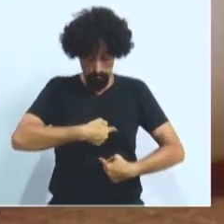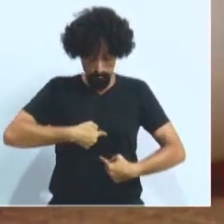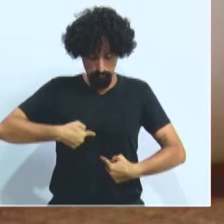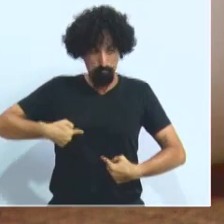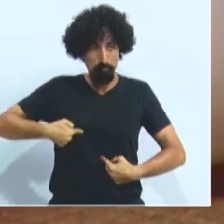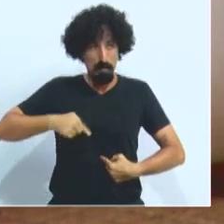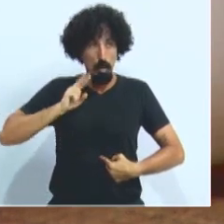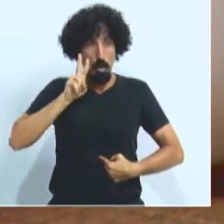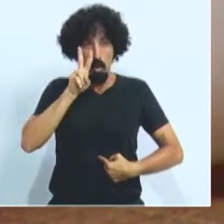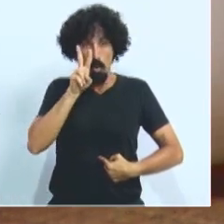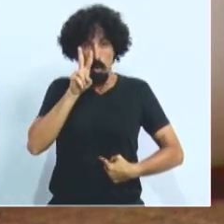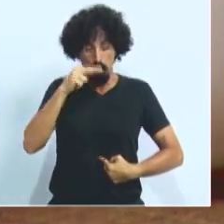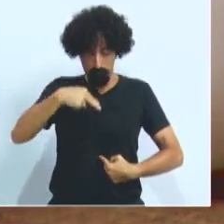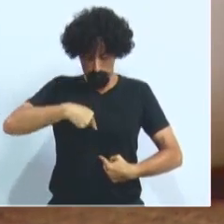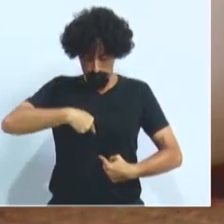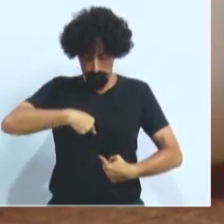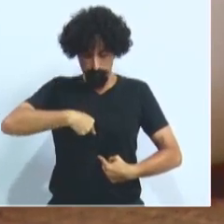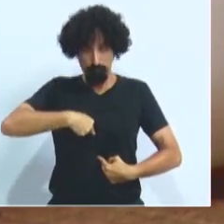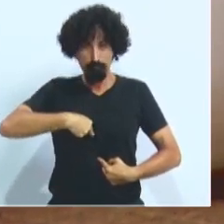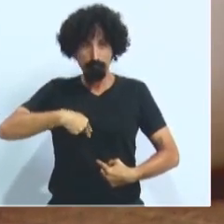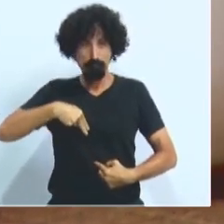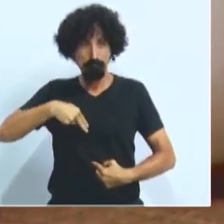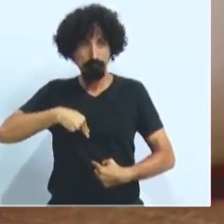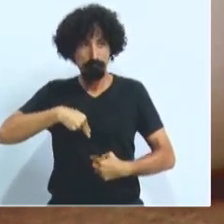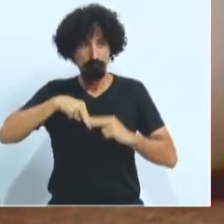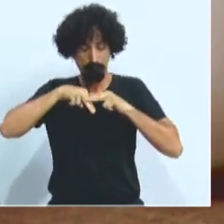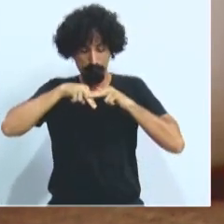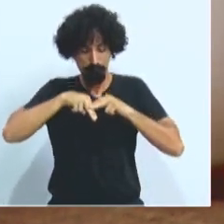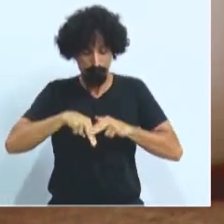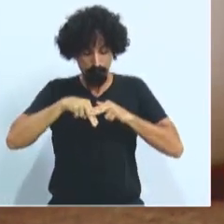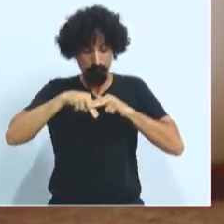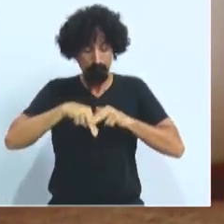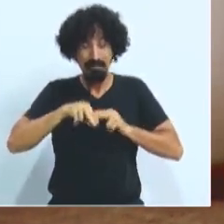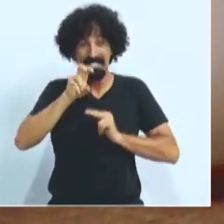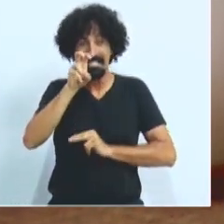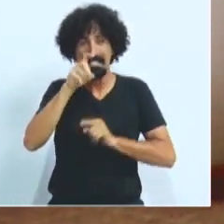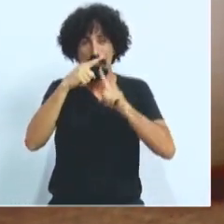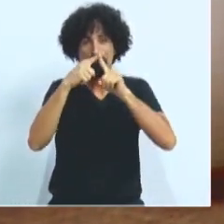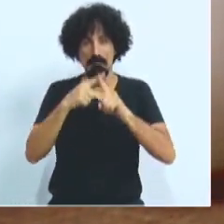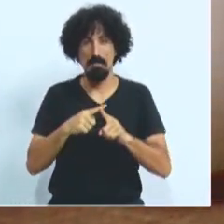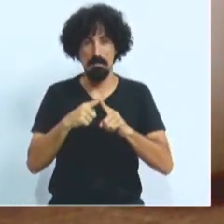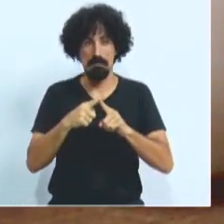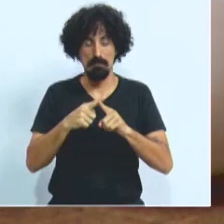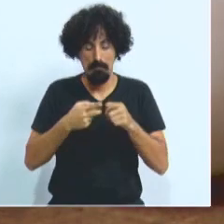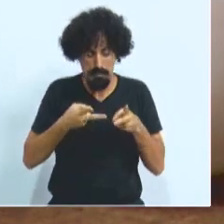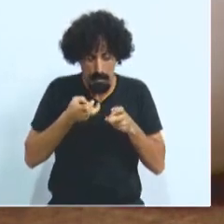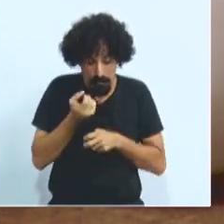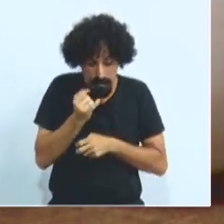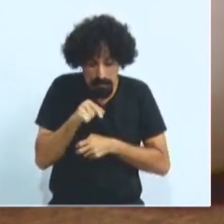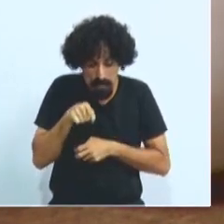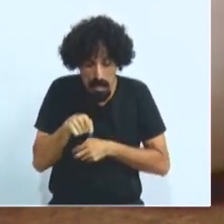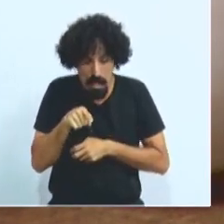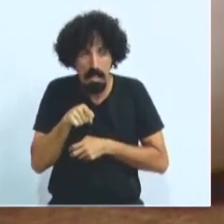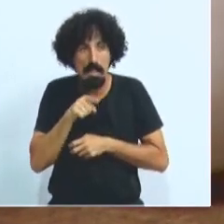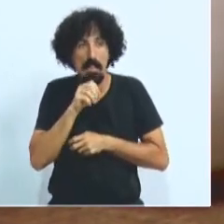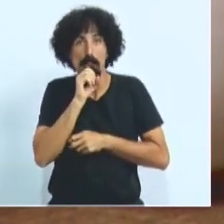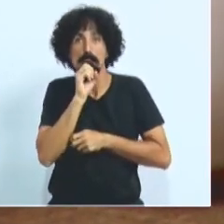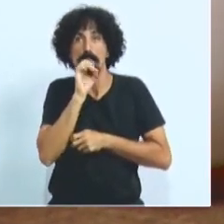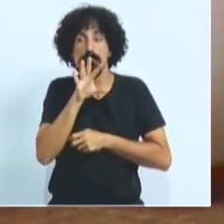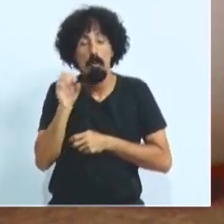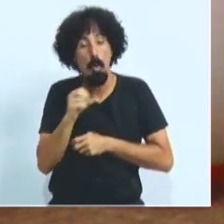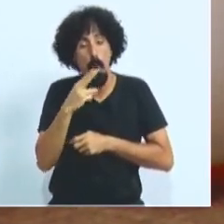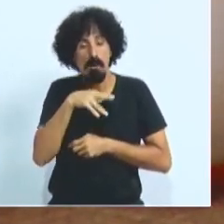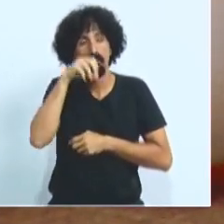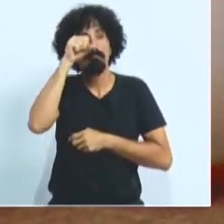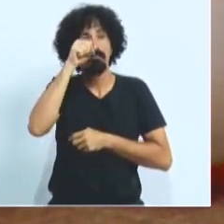dois dedos você faz a compressão 5 vezes, verifica se está saindo, se ela não estiver respirando,